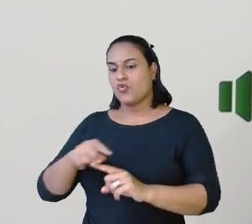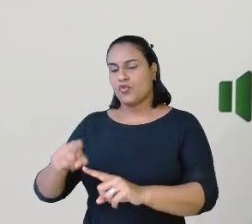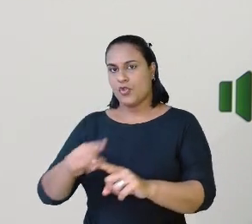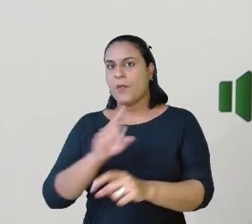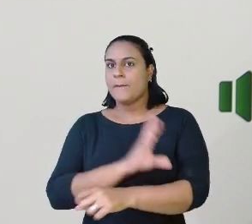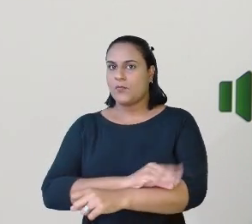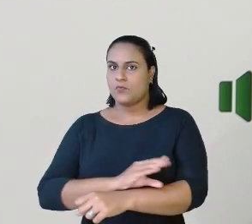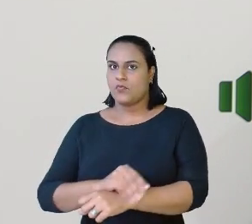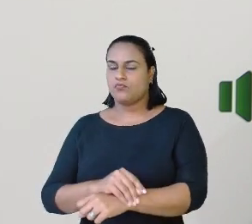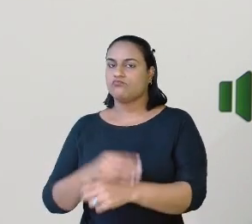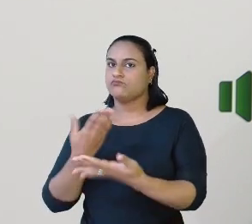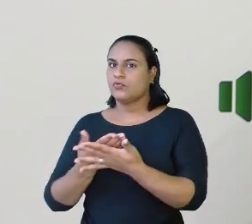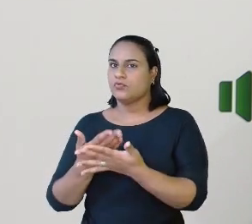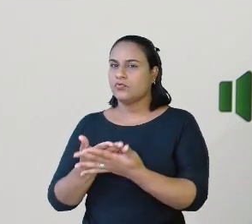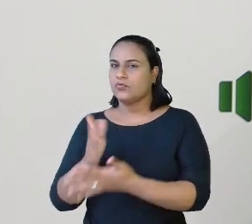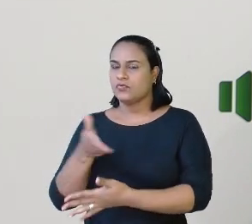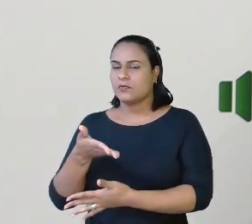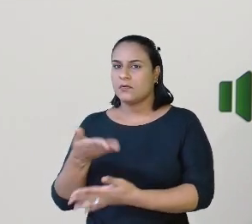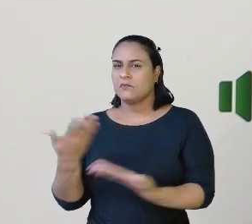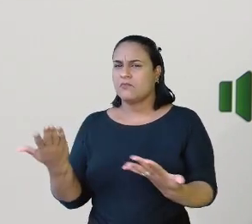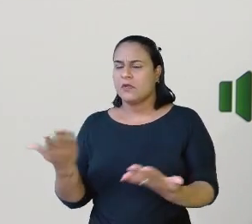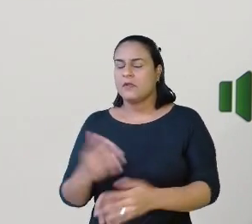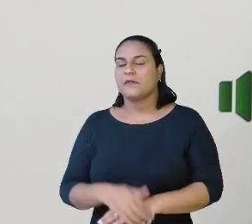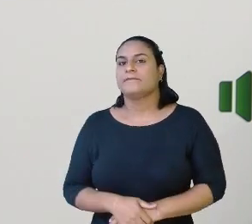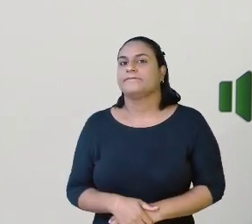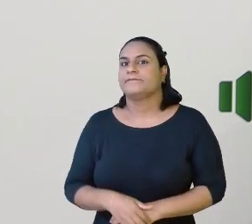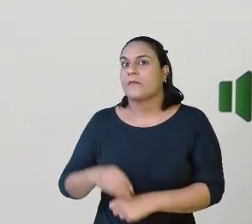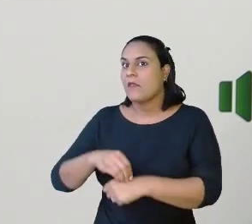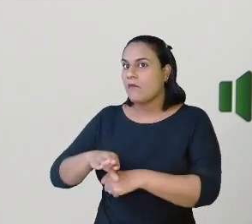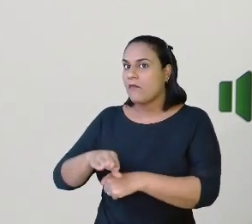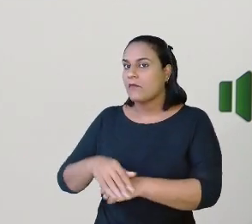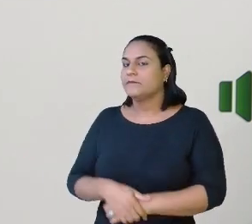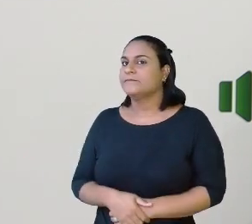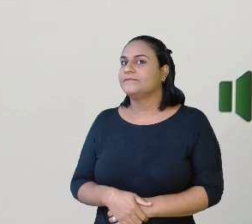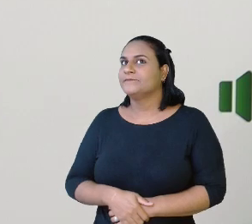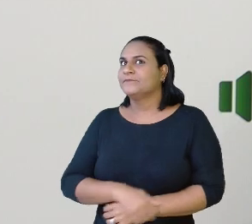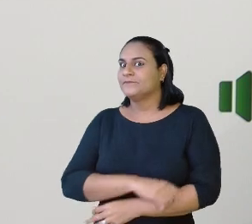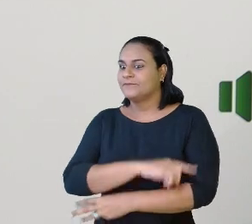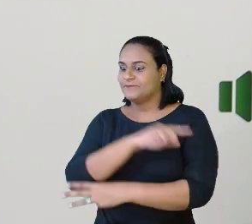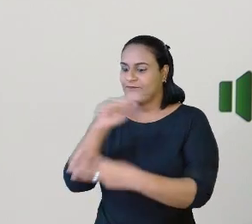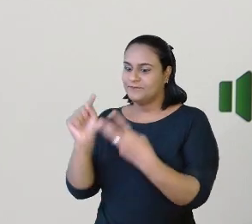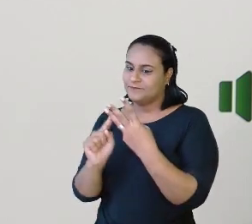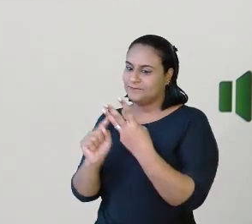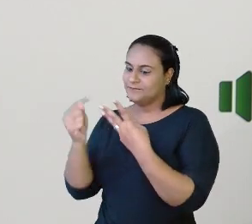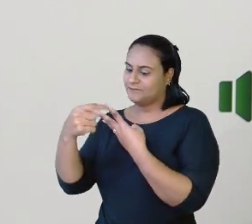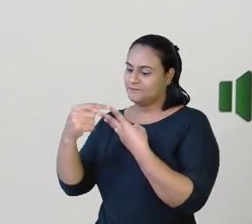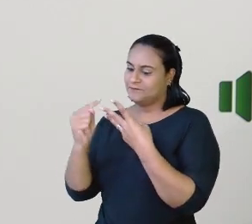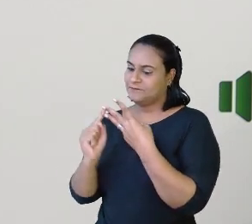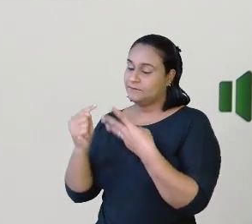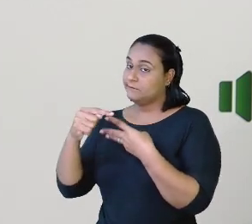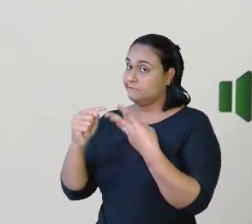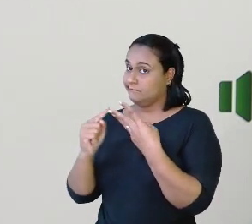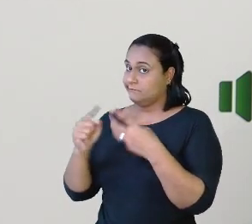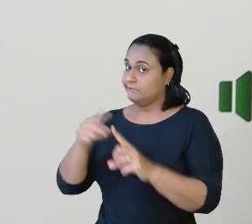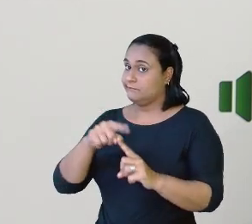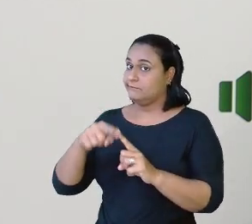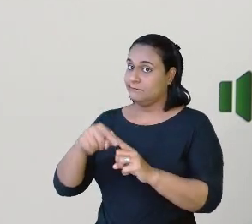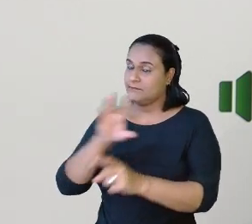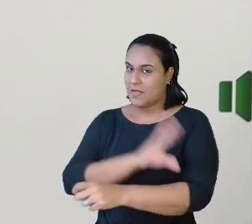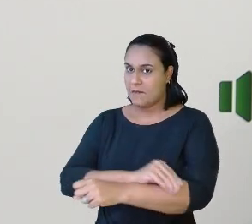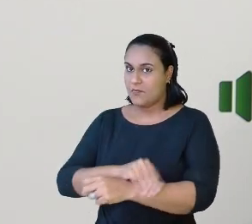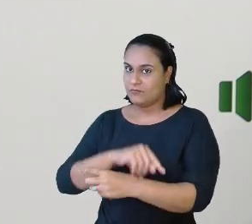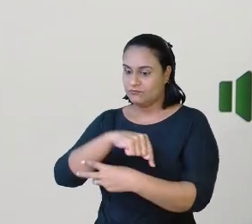de músculos. Quais são os tipos? Vou dar uma dica. São três. Três tipos de